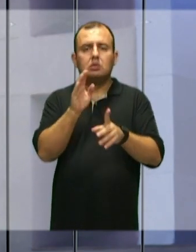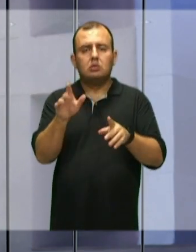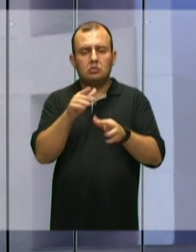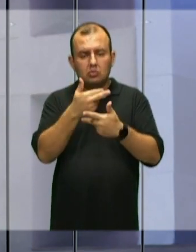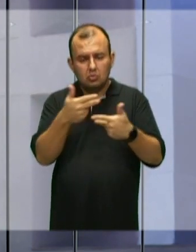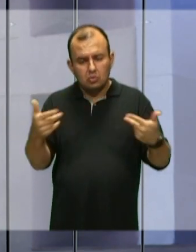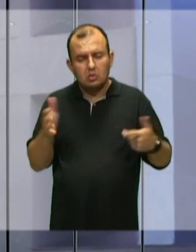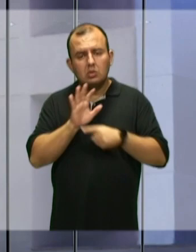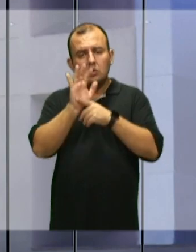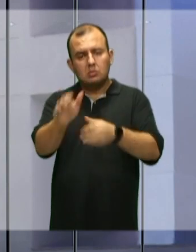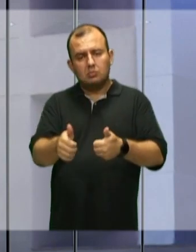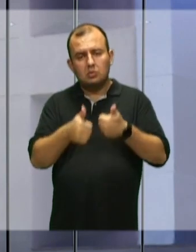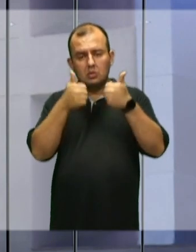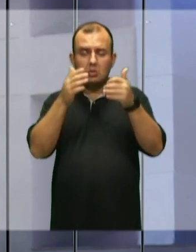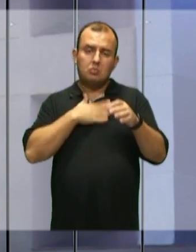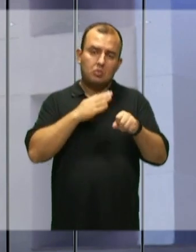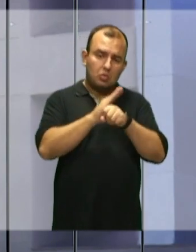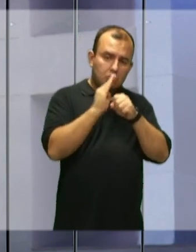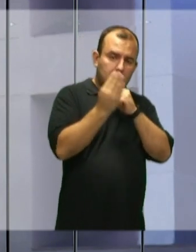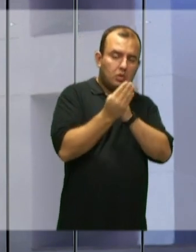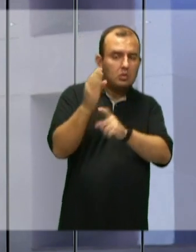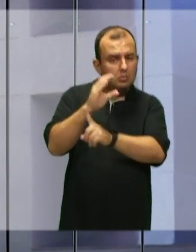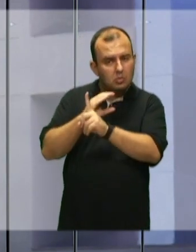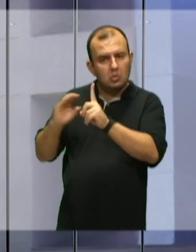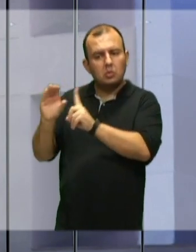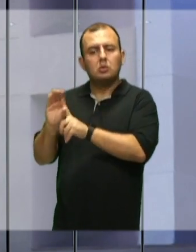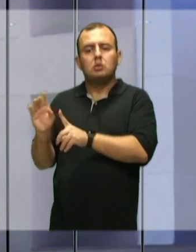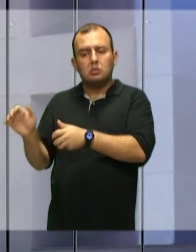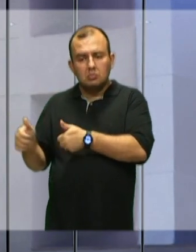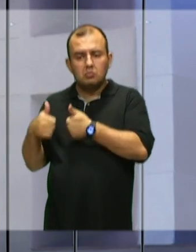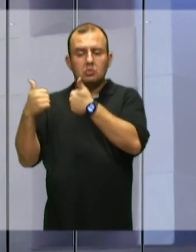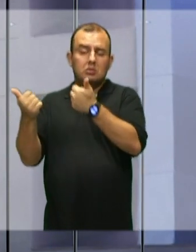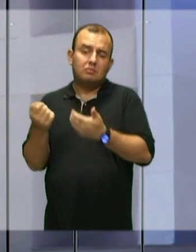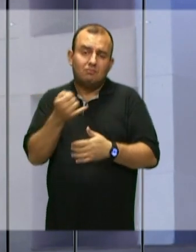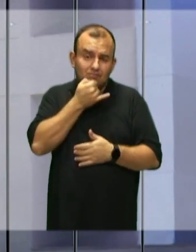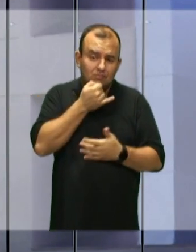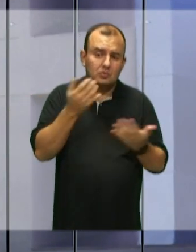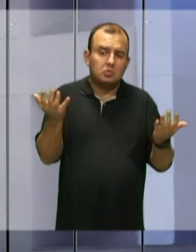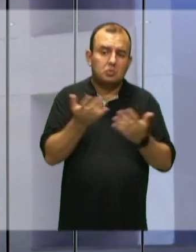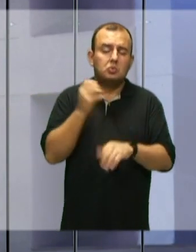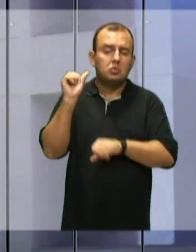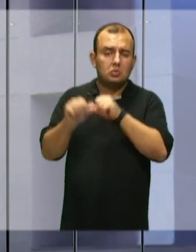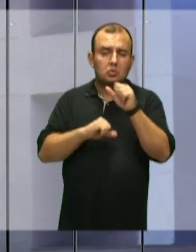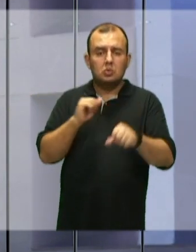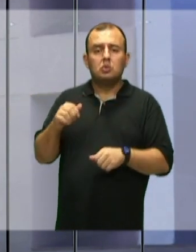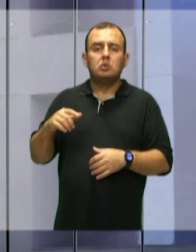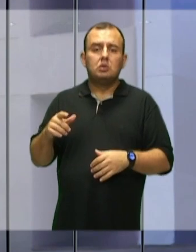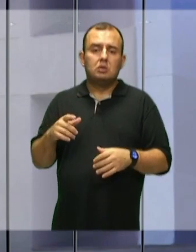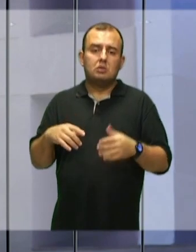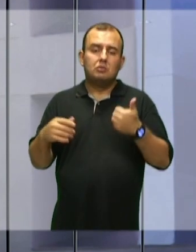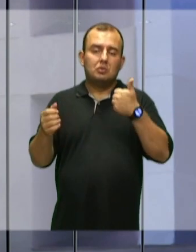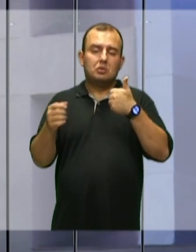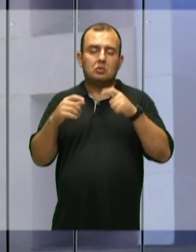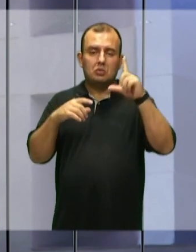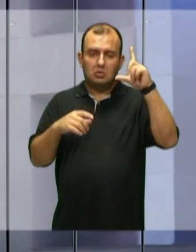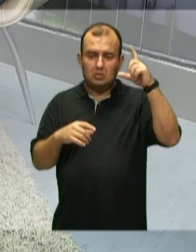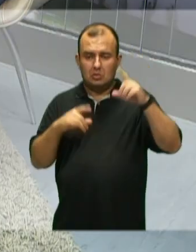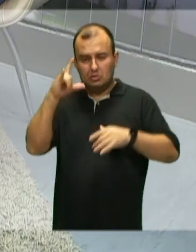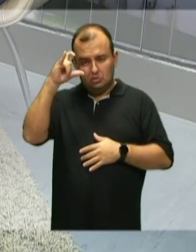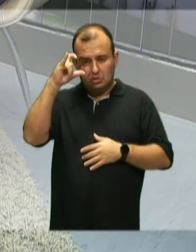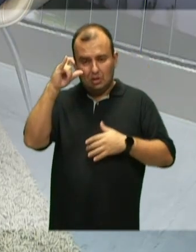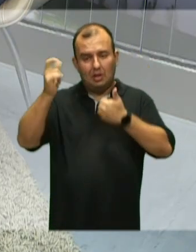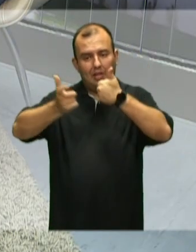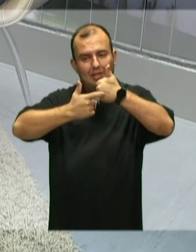resultado lá na minha no meu bairro na minha comunidade e infelizmente isso hoje se trocou um pouco pelo pela curtida do Instagram né o